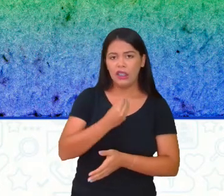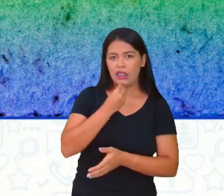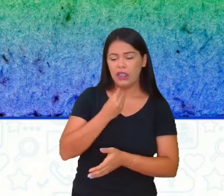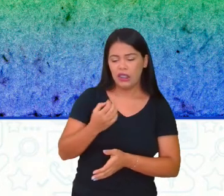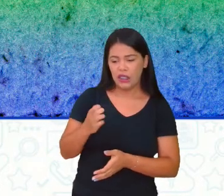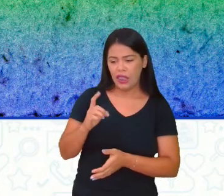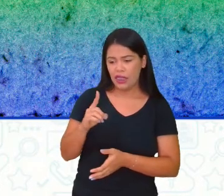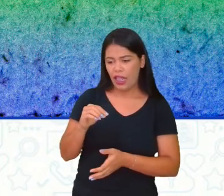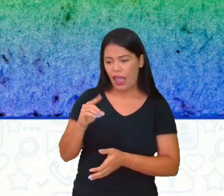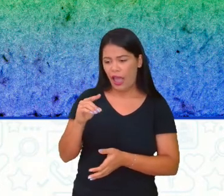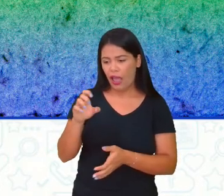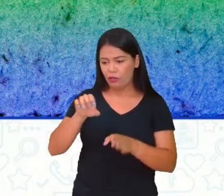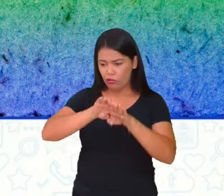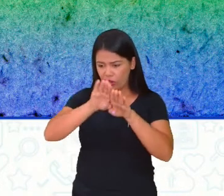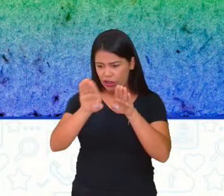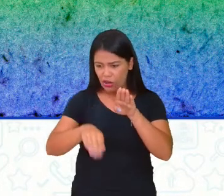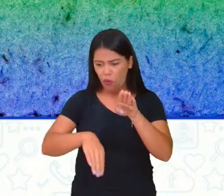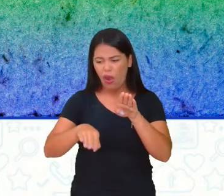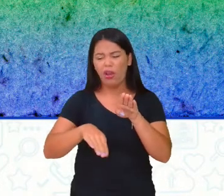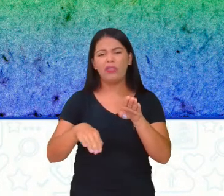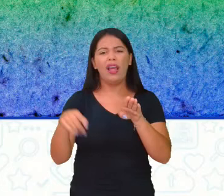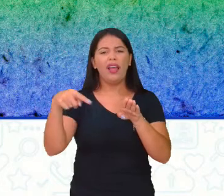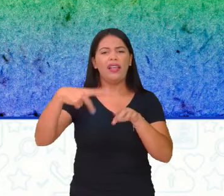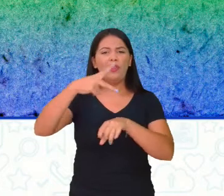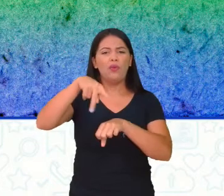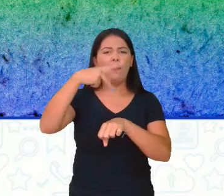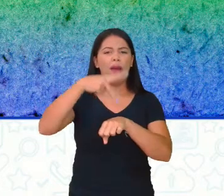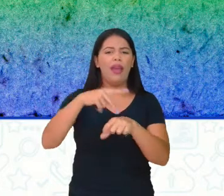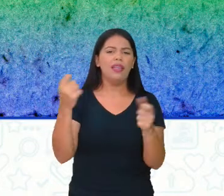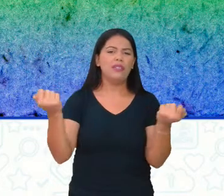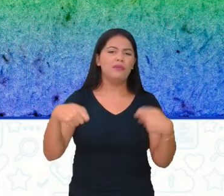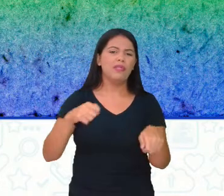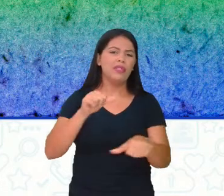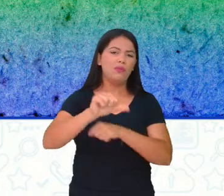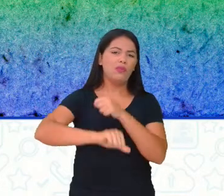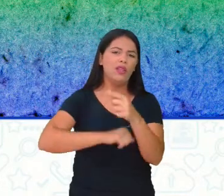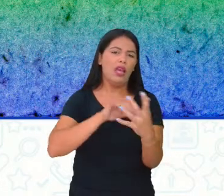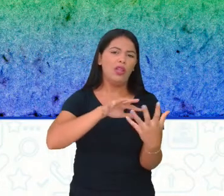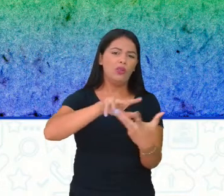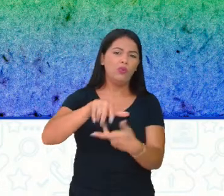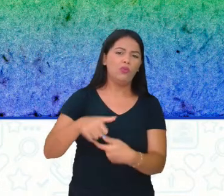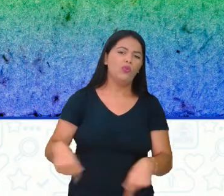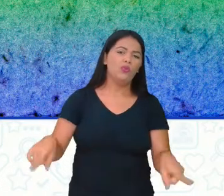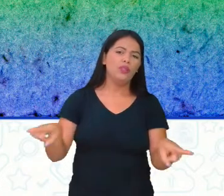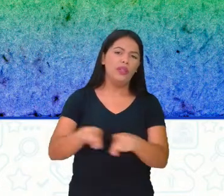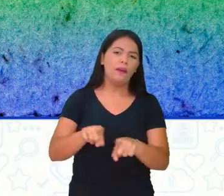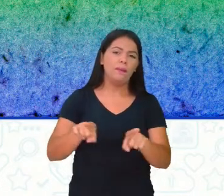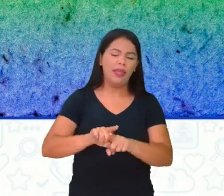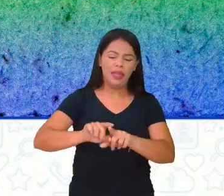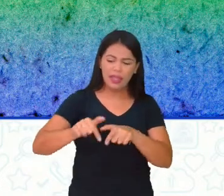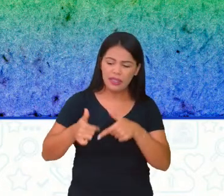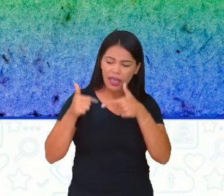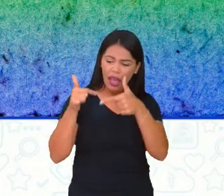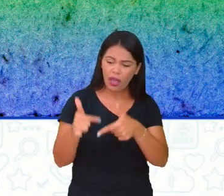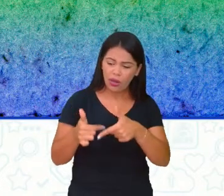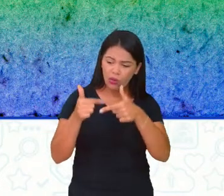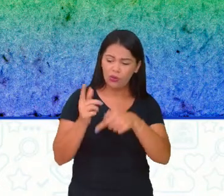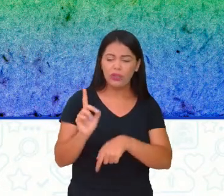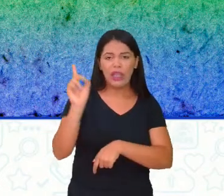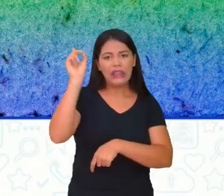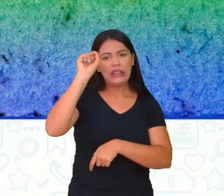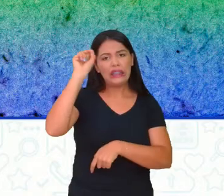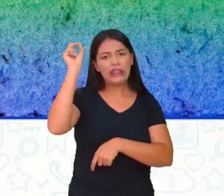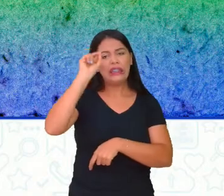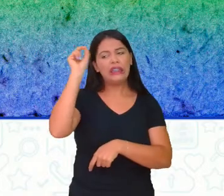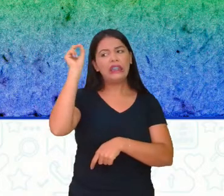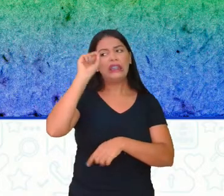precisam mudar, não é? Em nosso país, no mundo, e essa luta deve ser constante, não é? Então, estamos